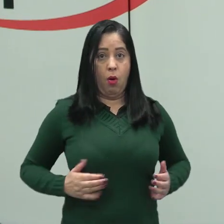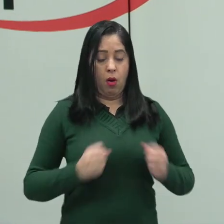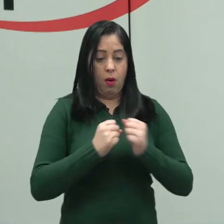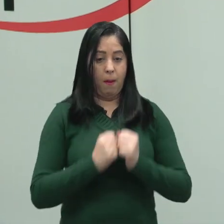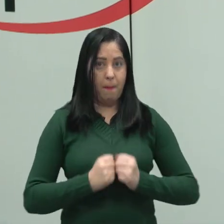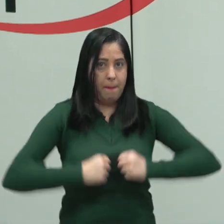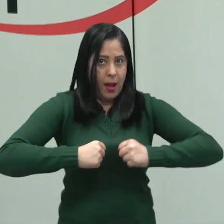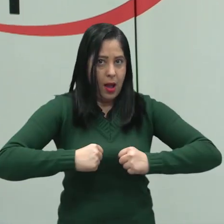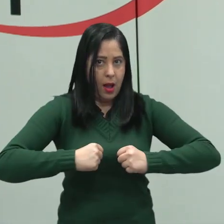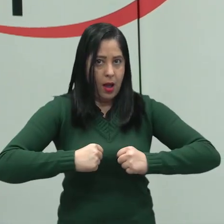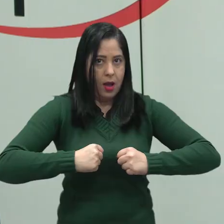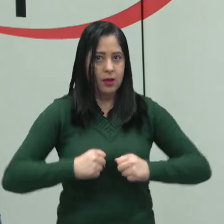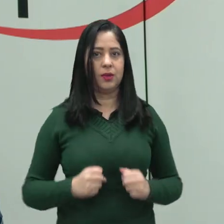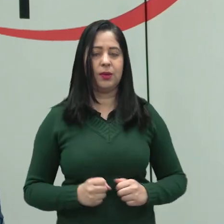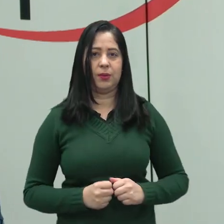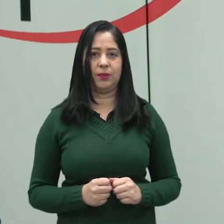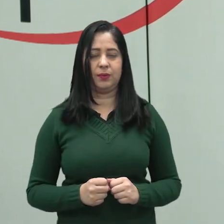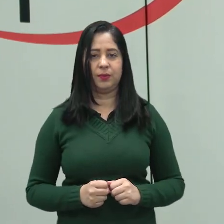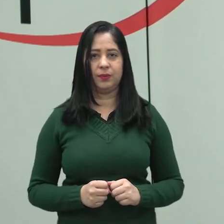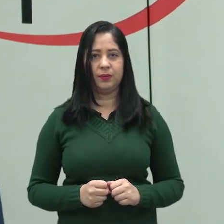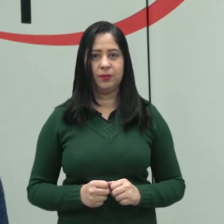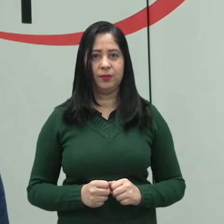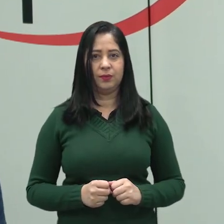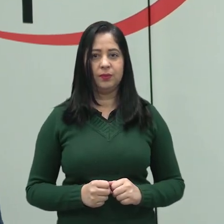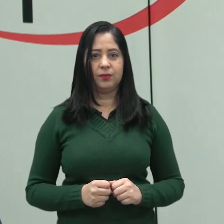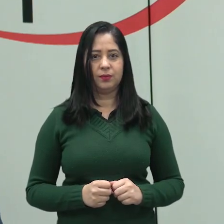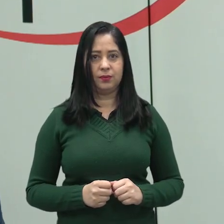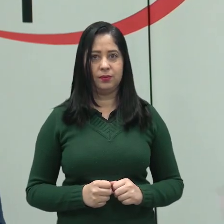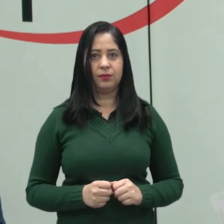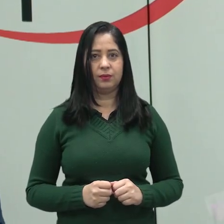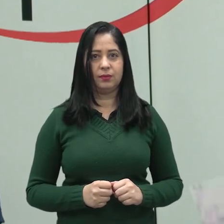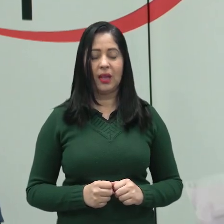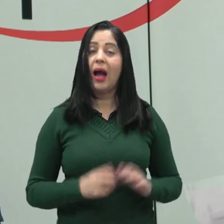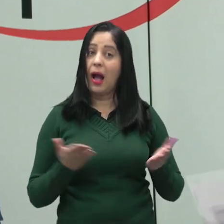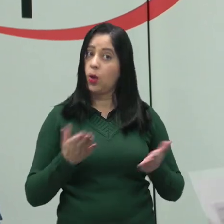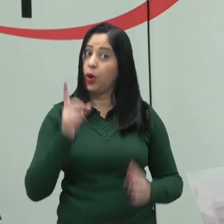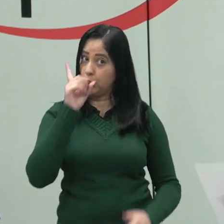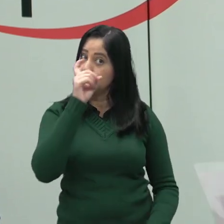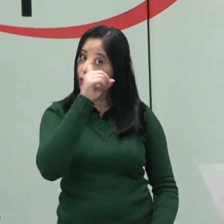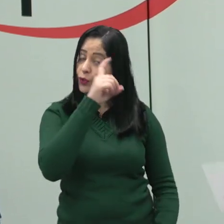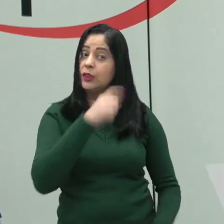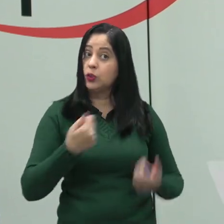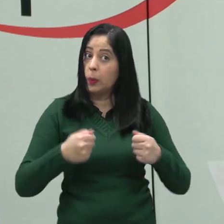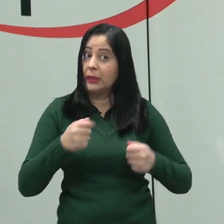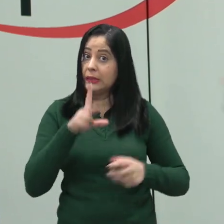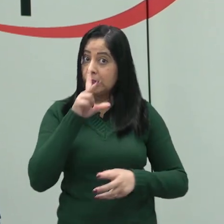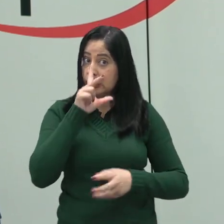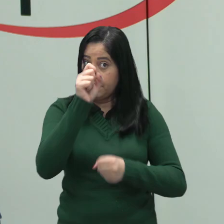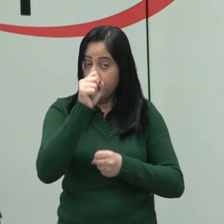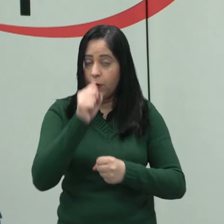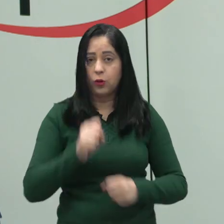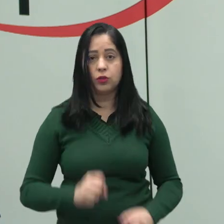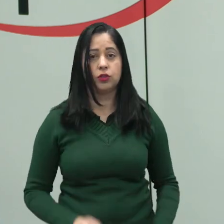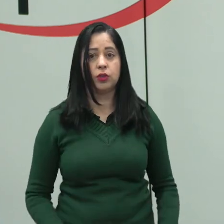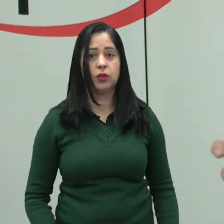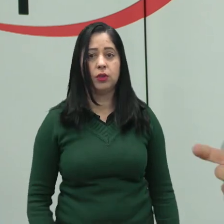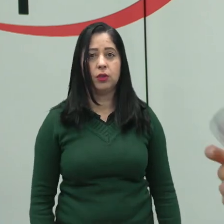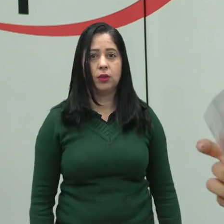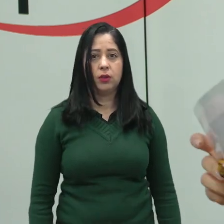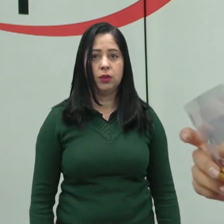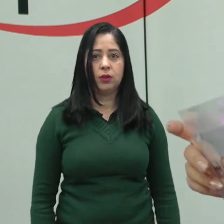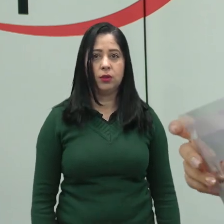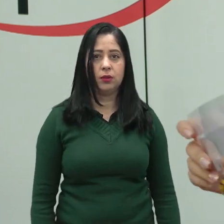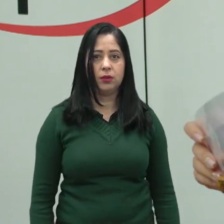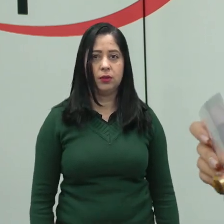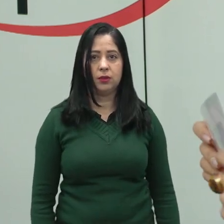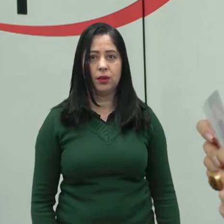tá? De técnica. O que eu vou fazer? Aqui ele tá muito forte. O que você faria nessa situação, gente? Você faria aí.